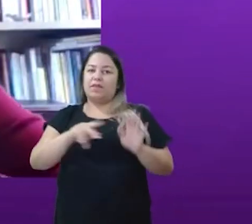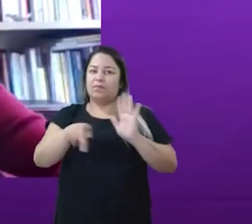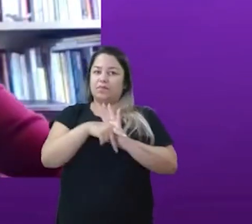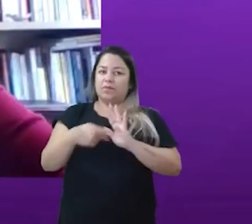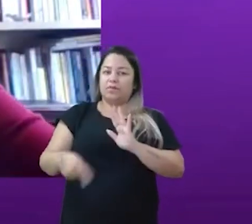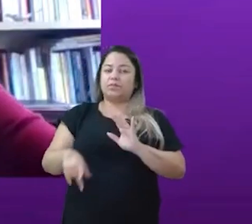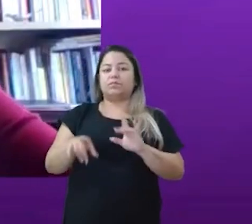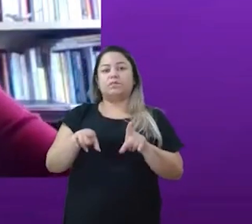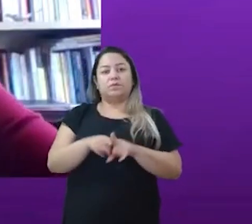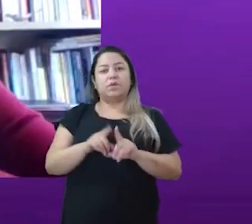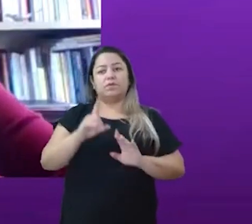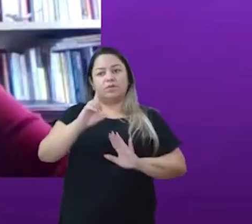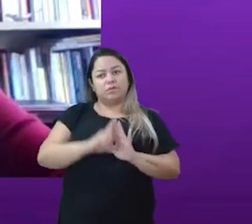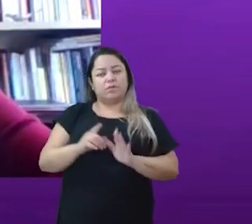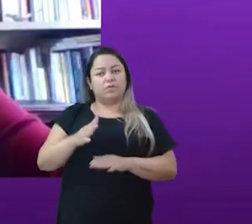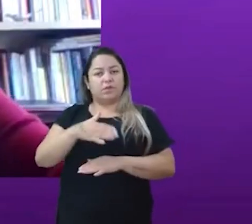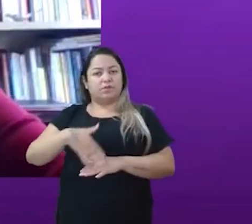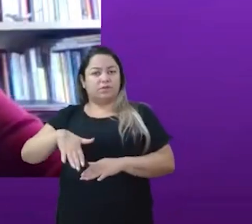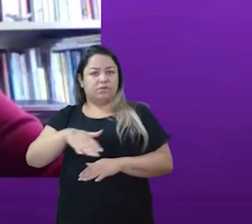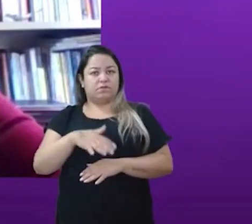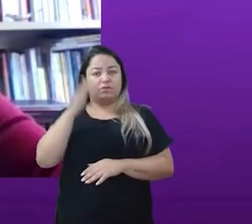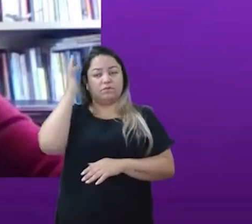passa a ser um direito de cidadania.